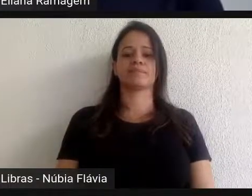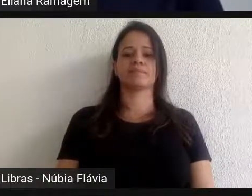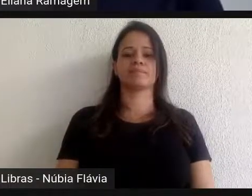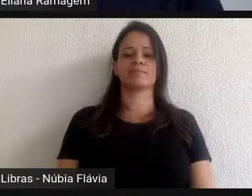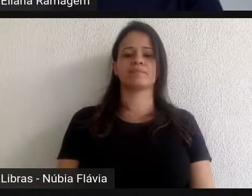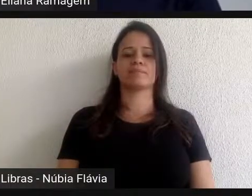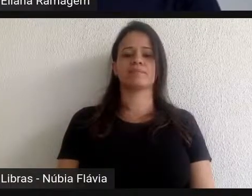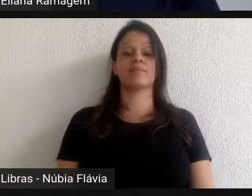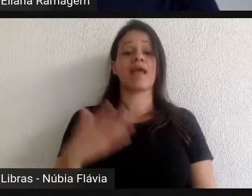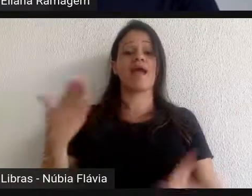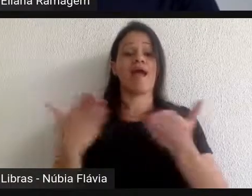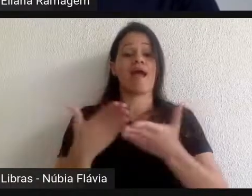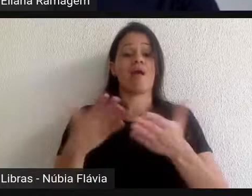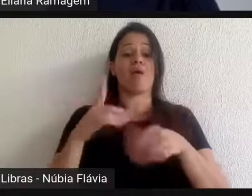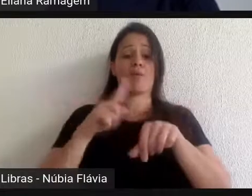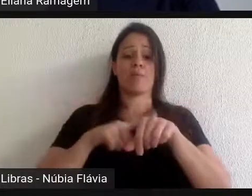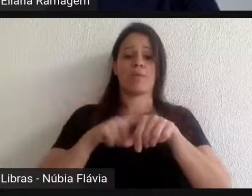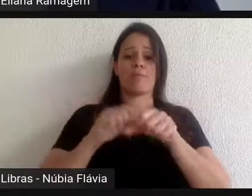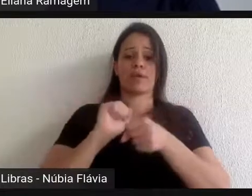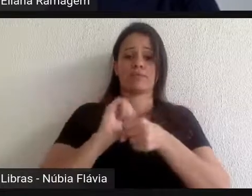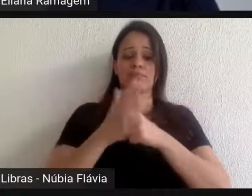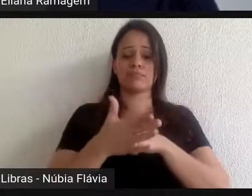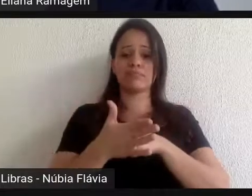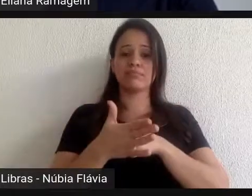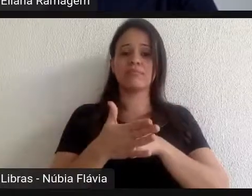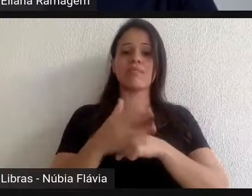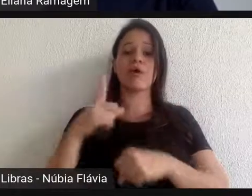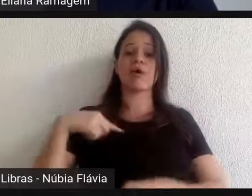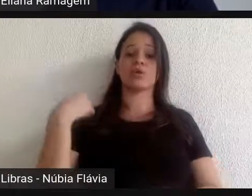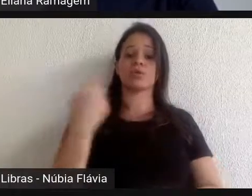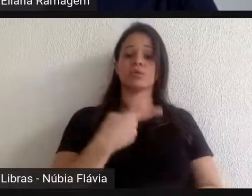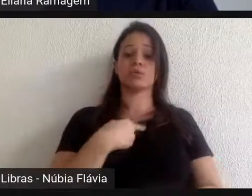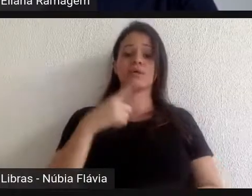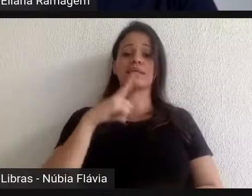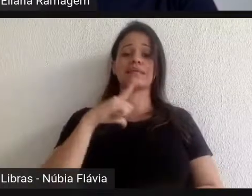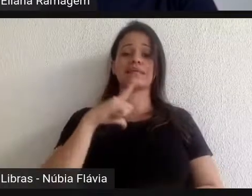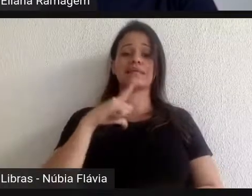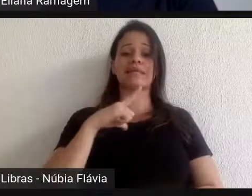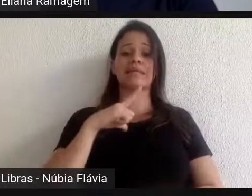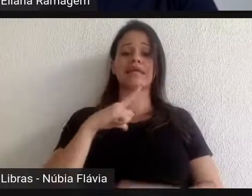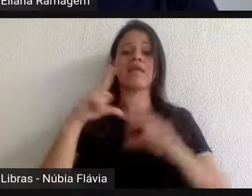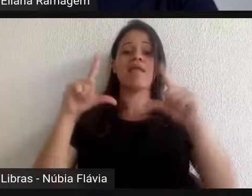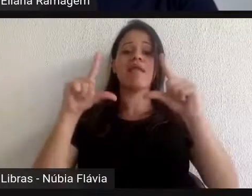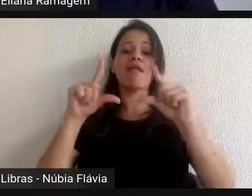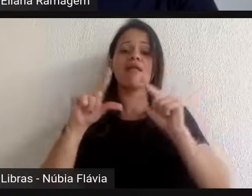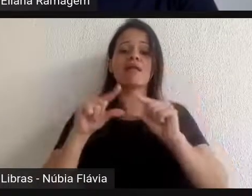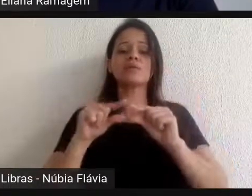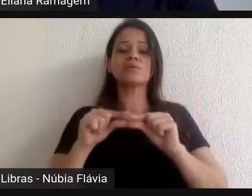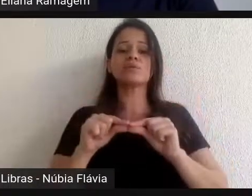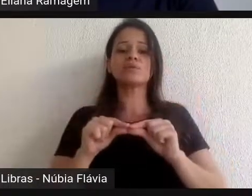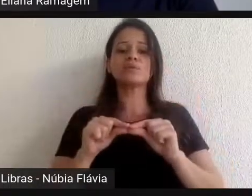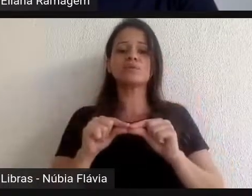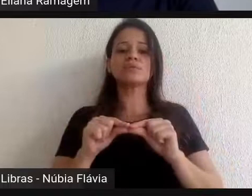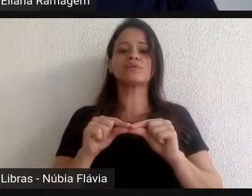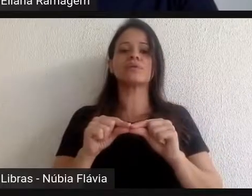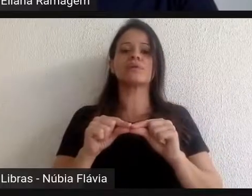que nesse momento de pandemia, nós tivemos uma redução ainda